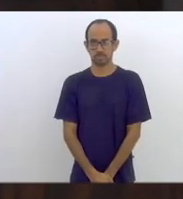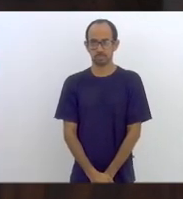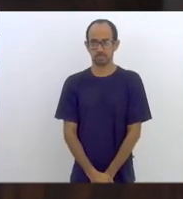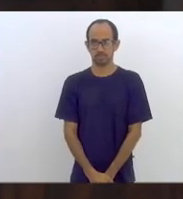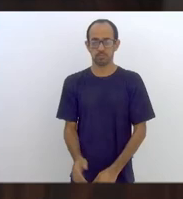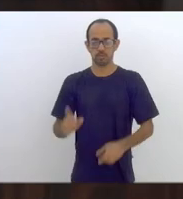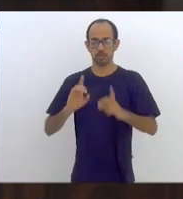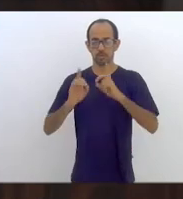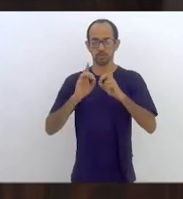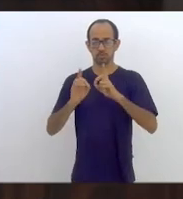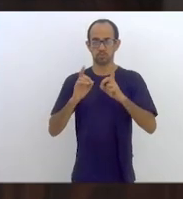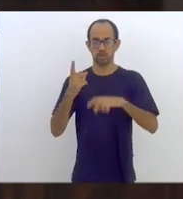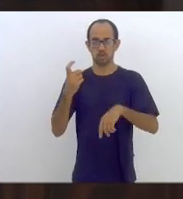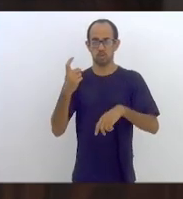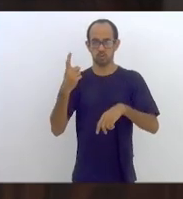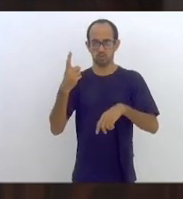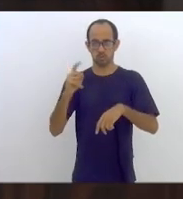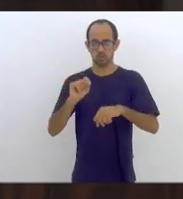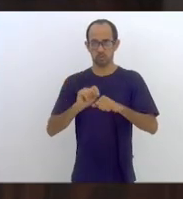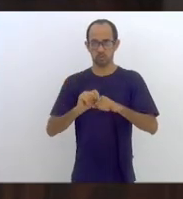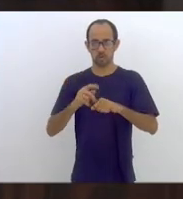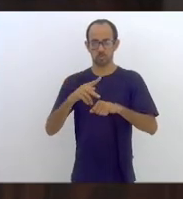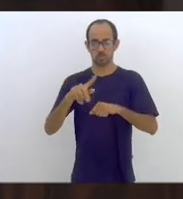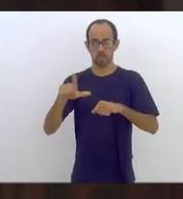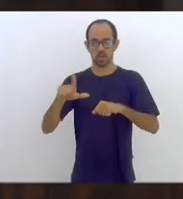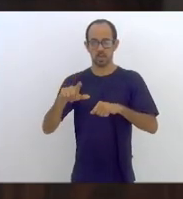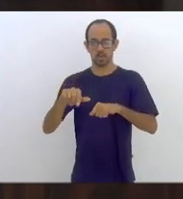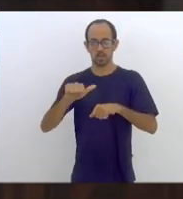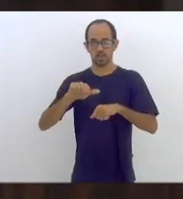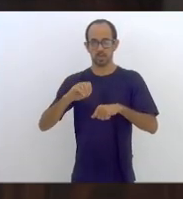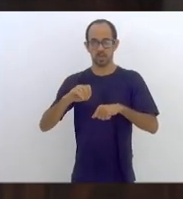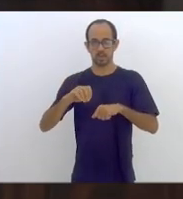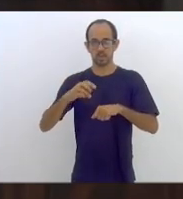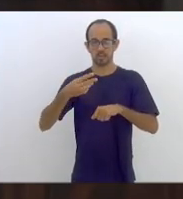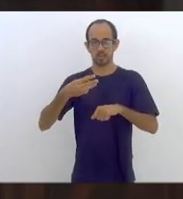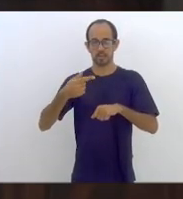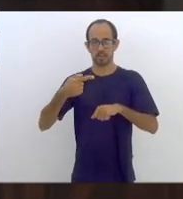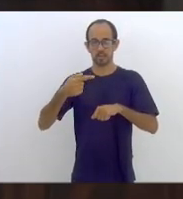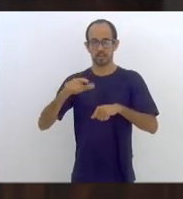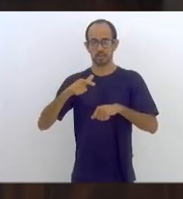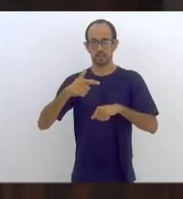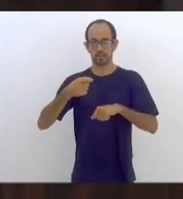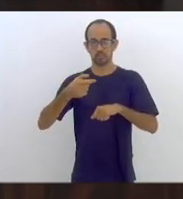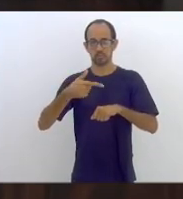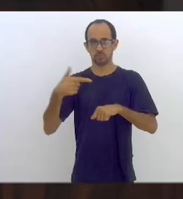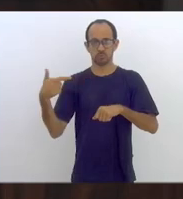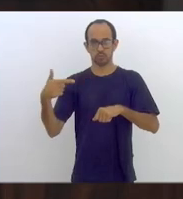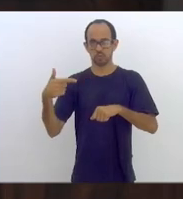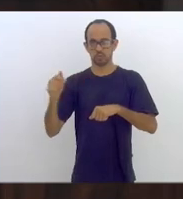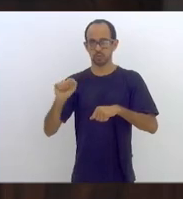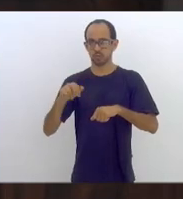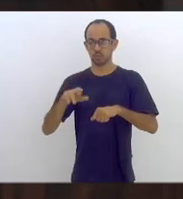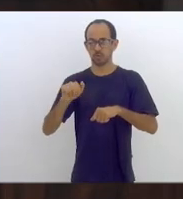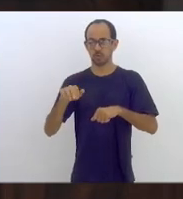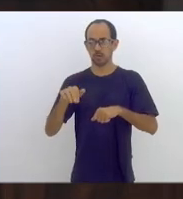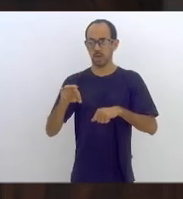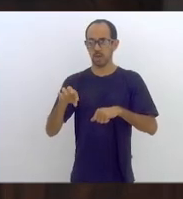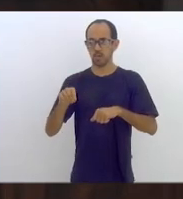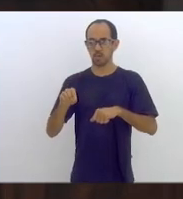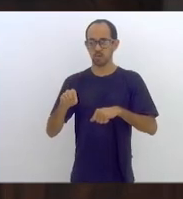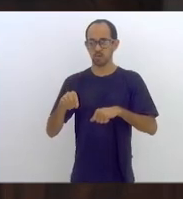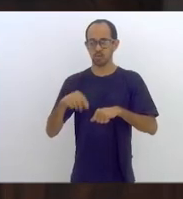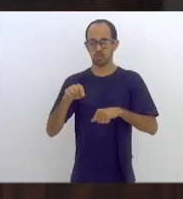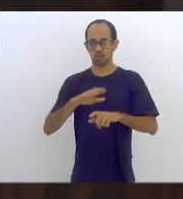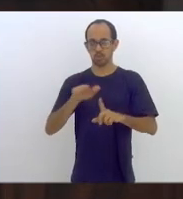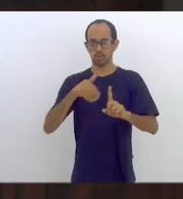em discussão 10:37 de 22 de altura e deputado Ronaldo Anchieta que